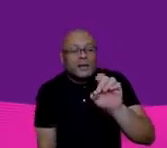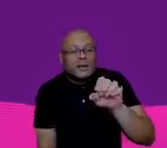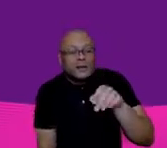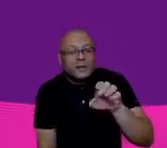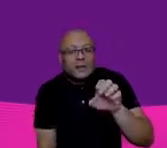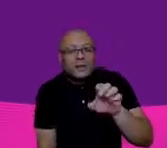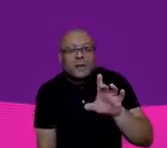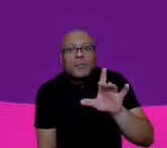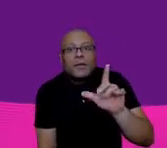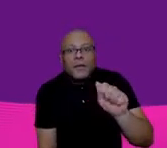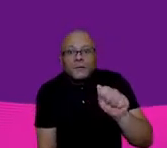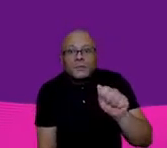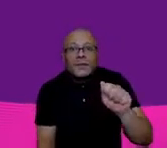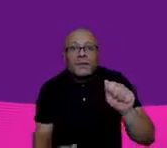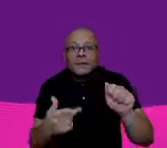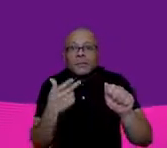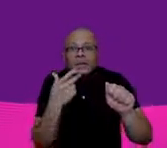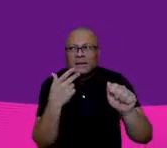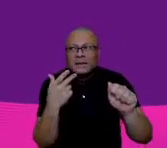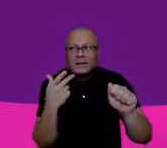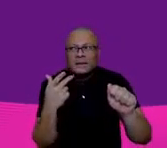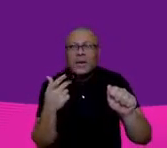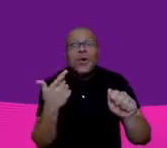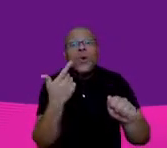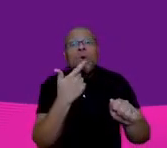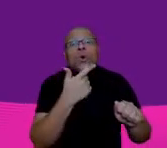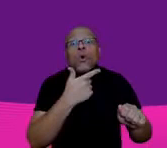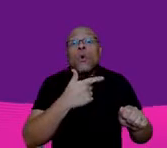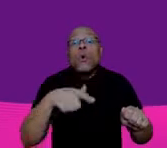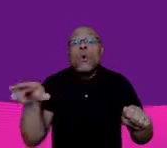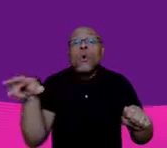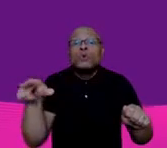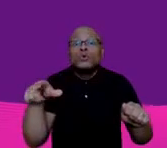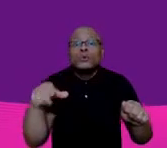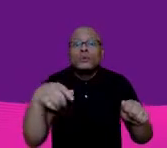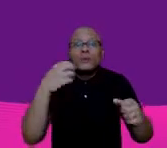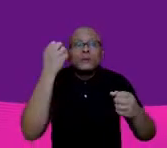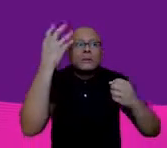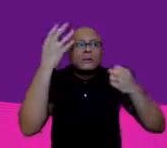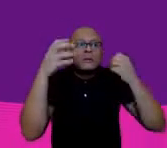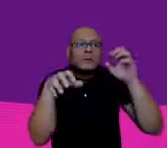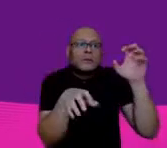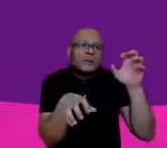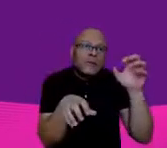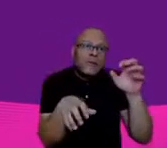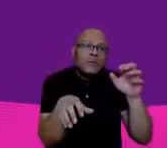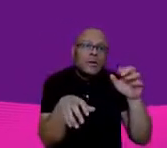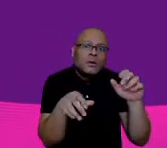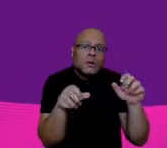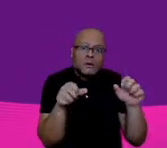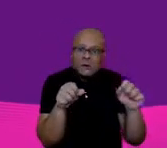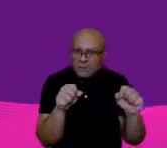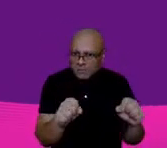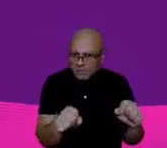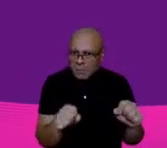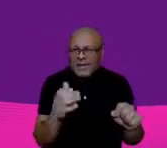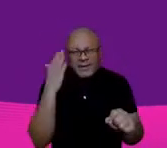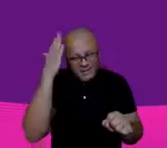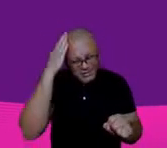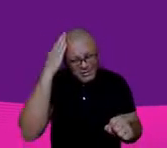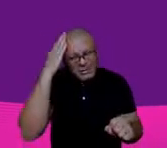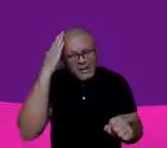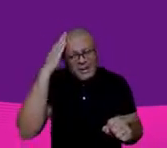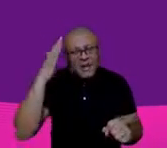mas será que para doença de Alzheimer ou outros tipos de demência? Então, a gente sabe que o núcleo basal de Meynert, ele fica numa região ventral